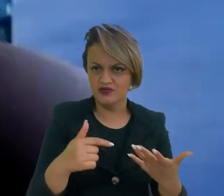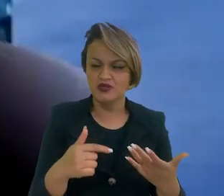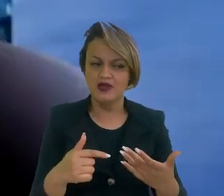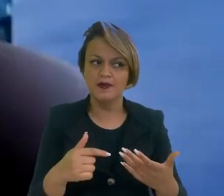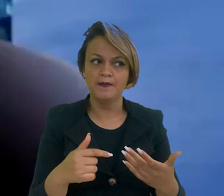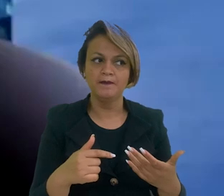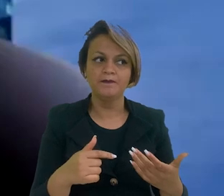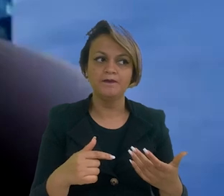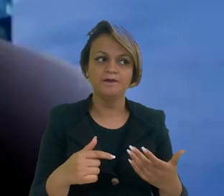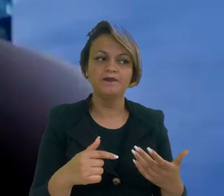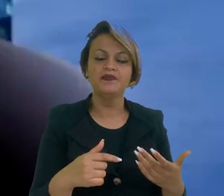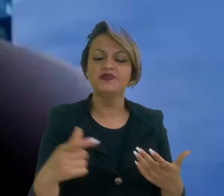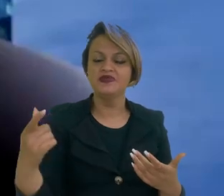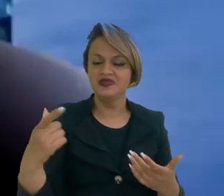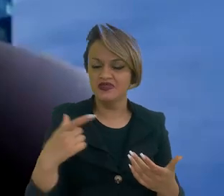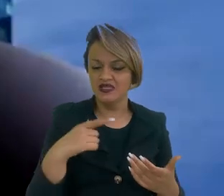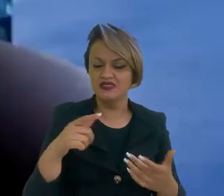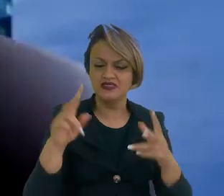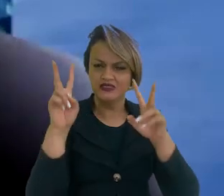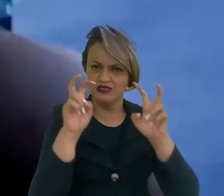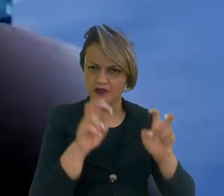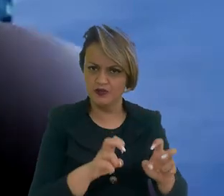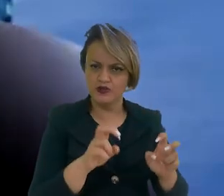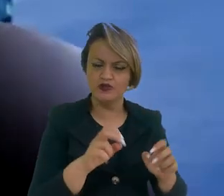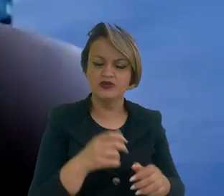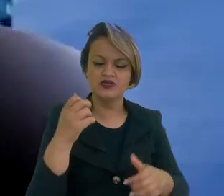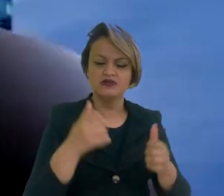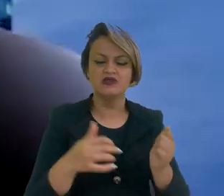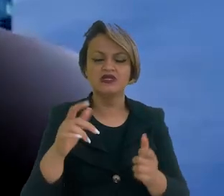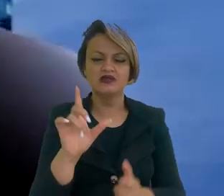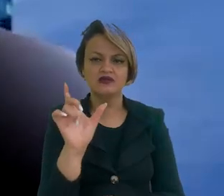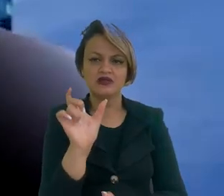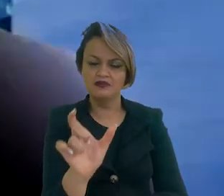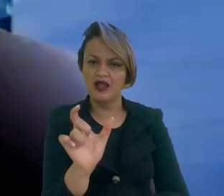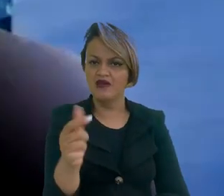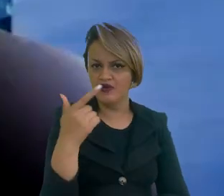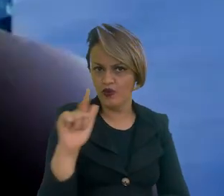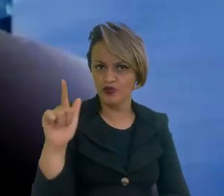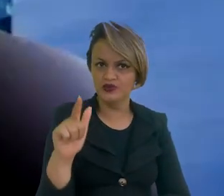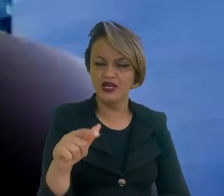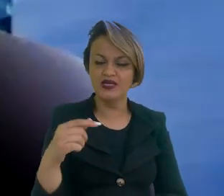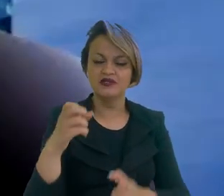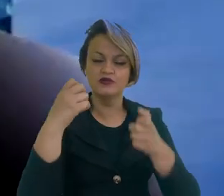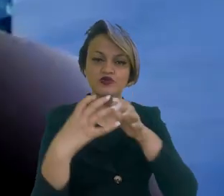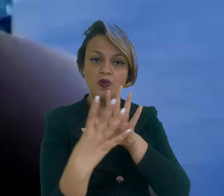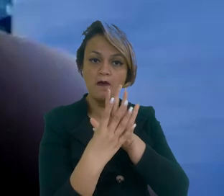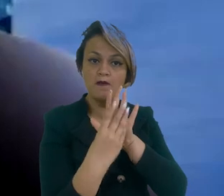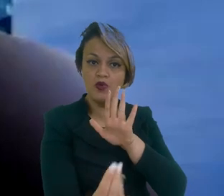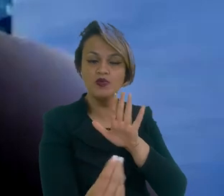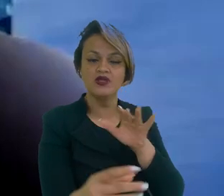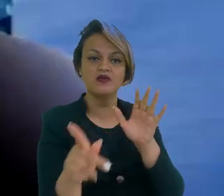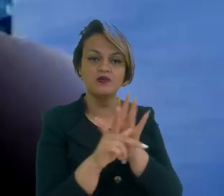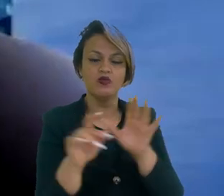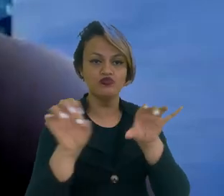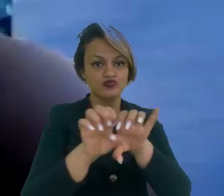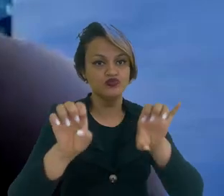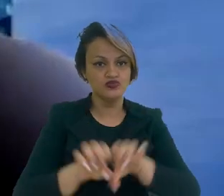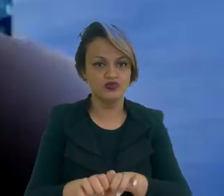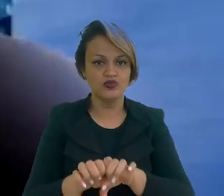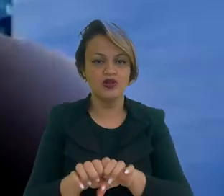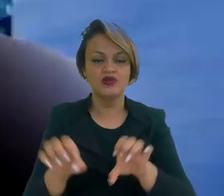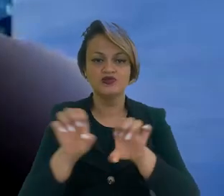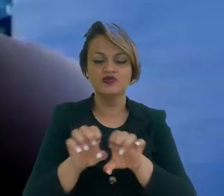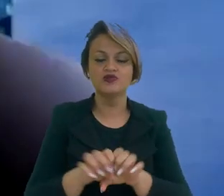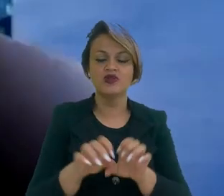destacou a questão dos sistemas e o professor abordou também esse termo utilizando uma outra